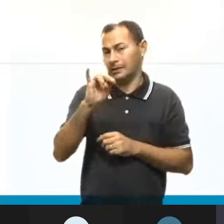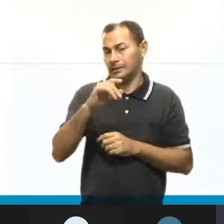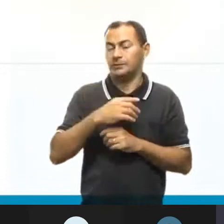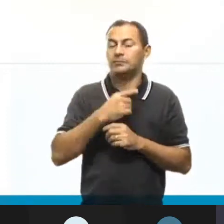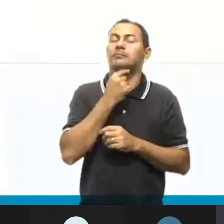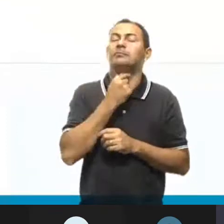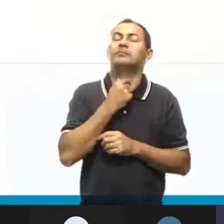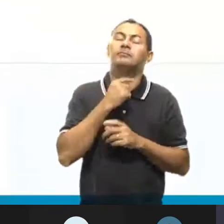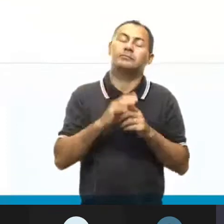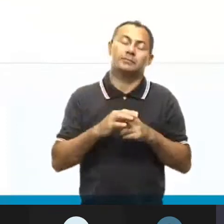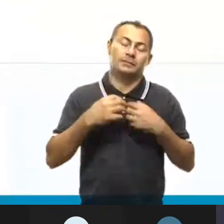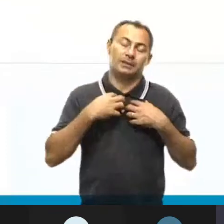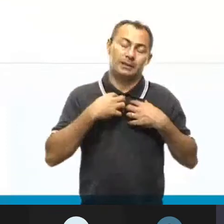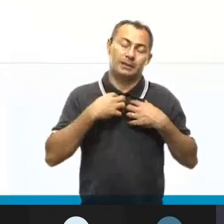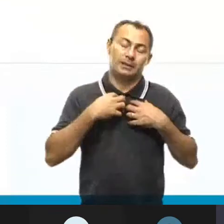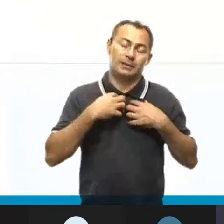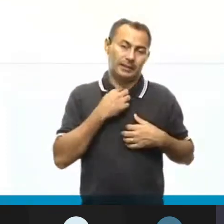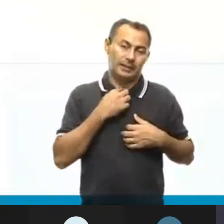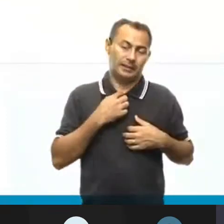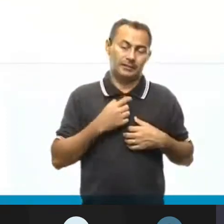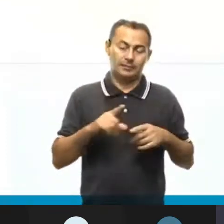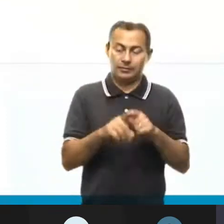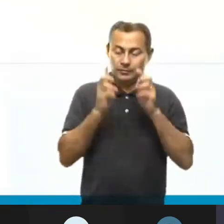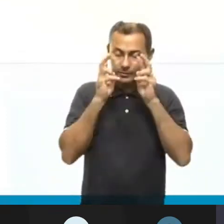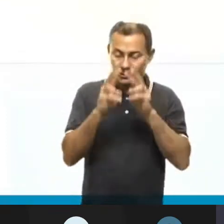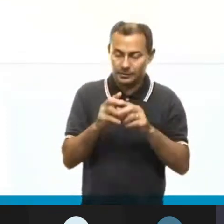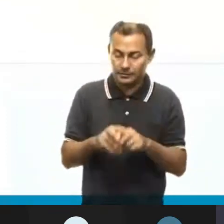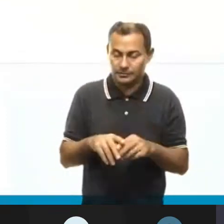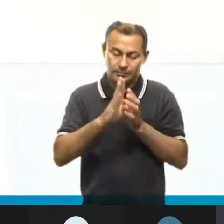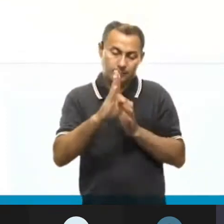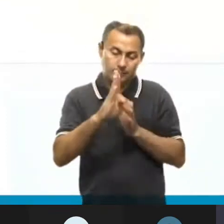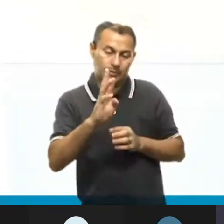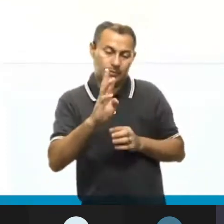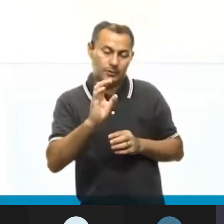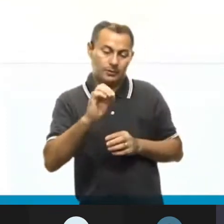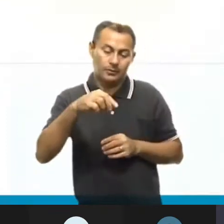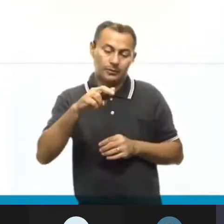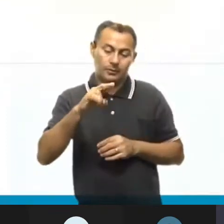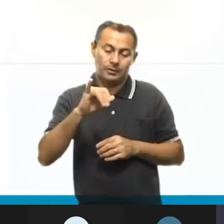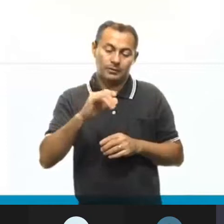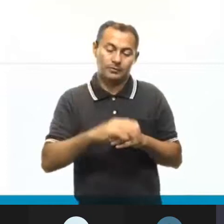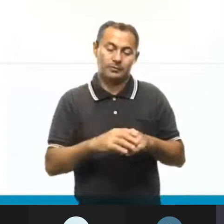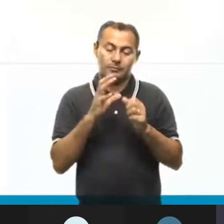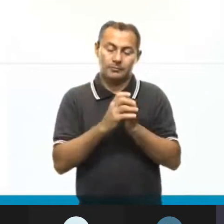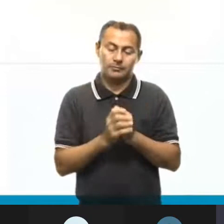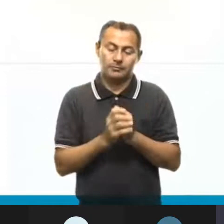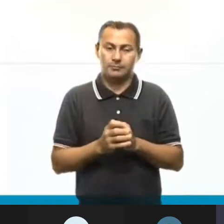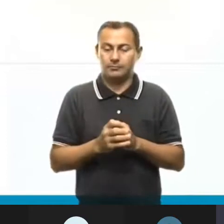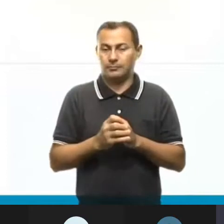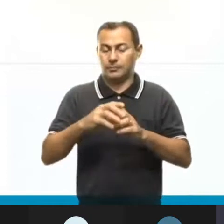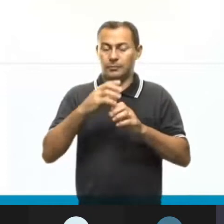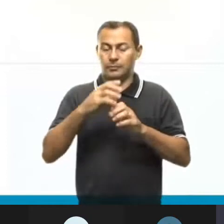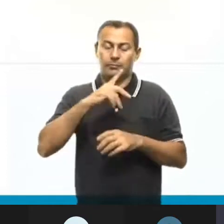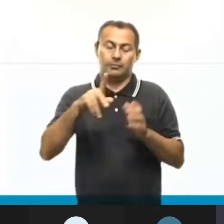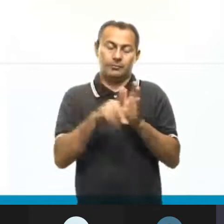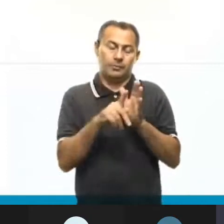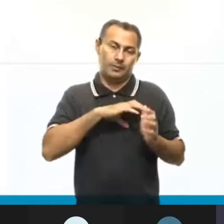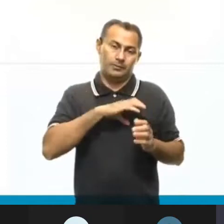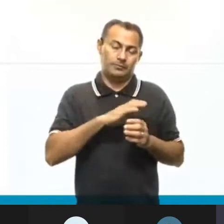laringe, faringe, traqueia. Nós vamos também observar aqui os brônquios, os pulmões, os lobos,